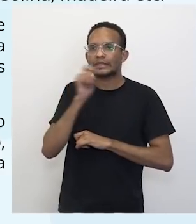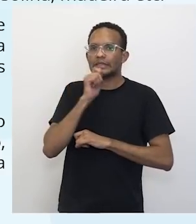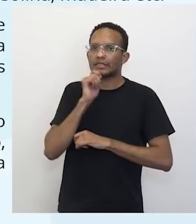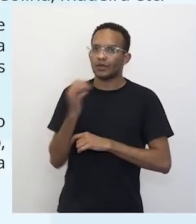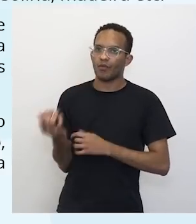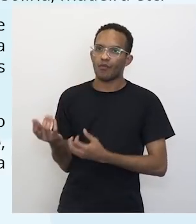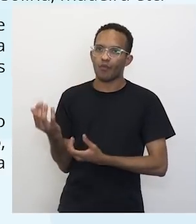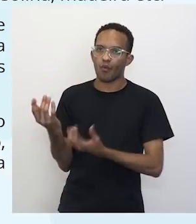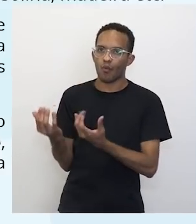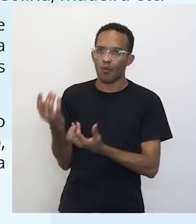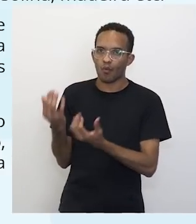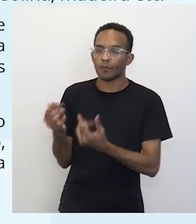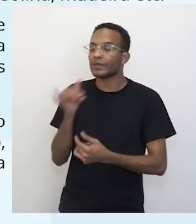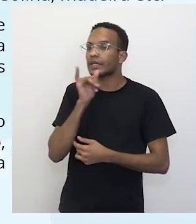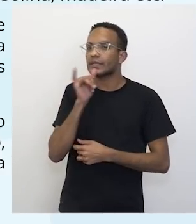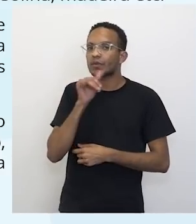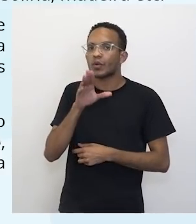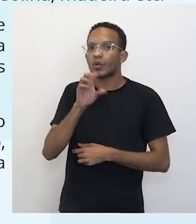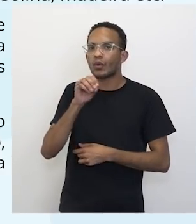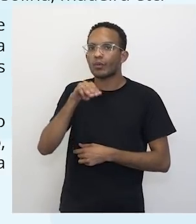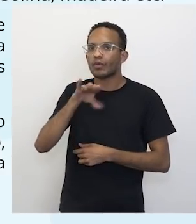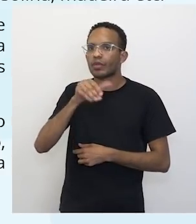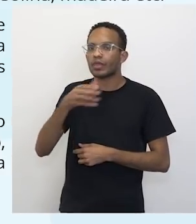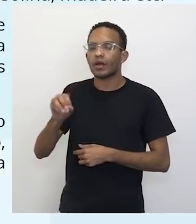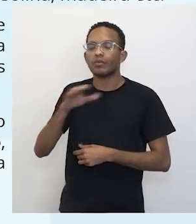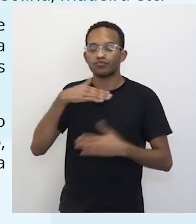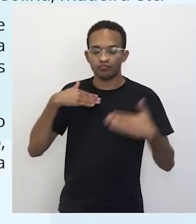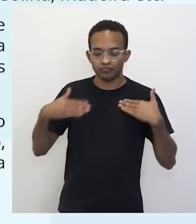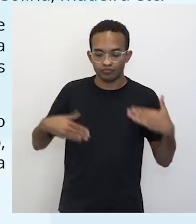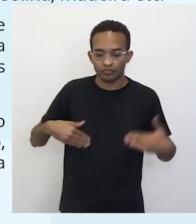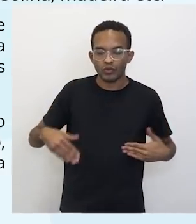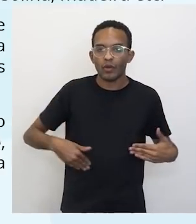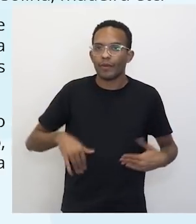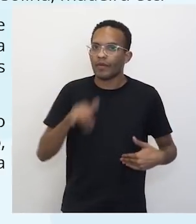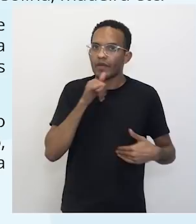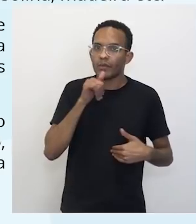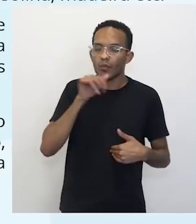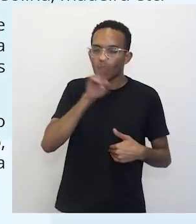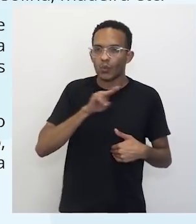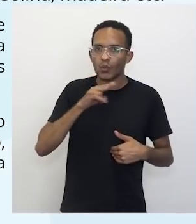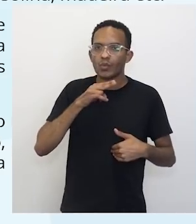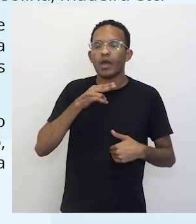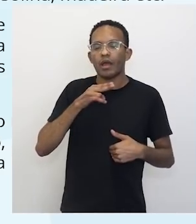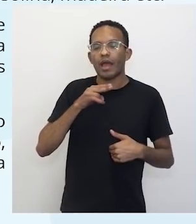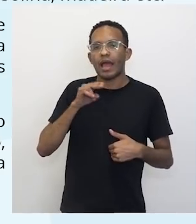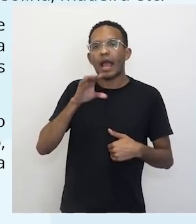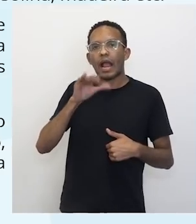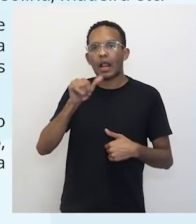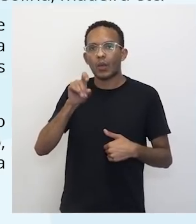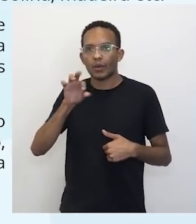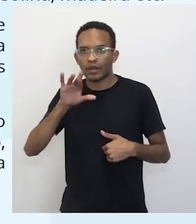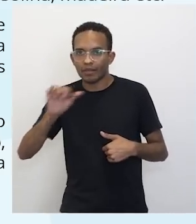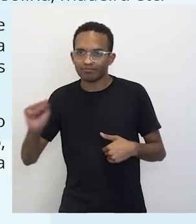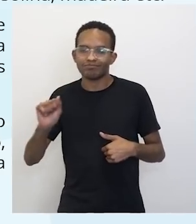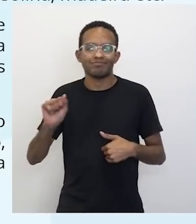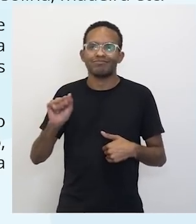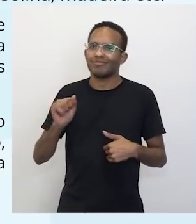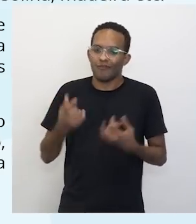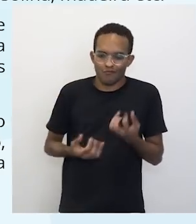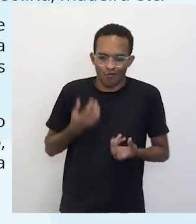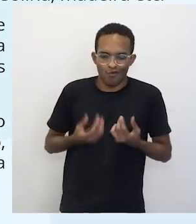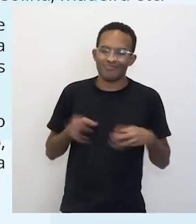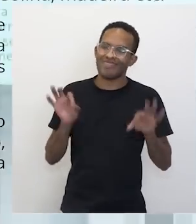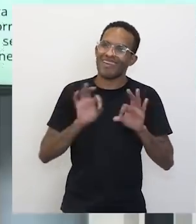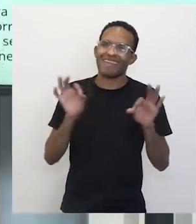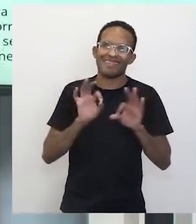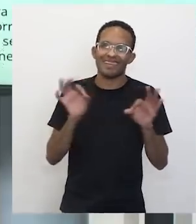chama. Por exemplo, a combustão que acontece no nosso corpo, queima da caloria do nosso corpo. Ninguém pega fogo. Por quê? É